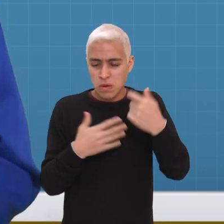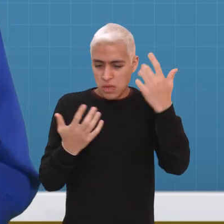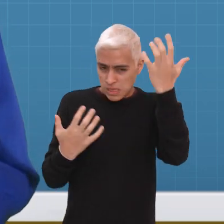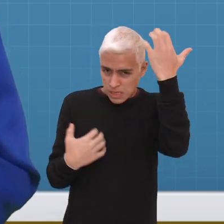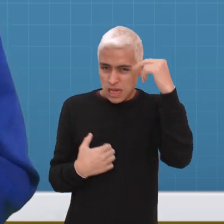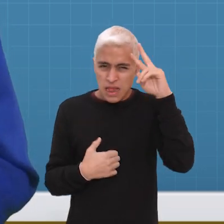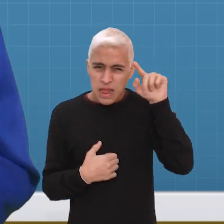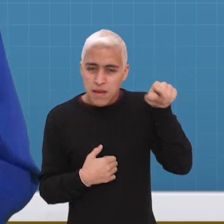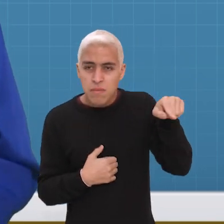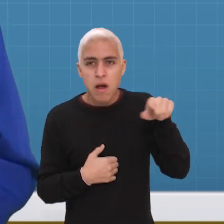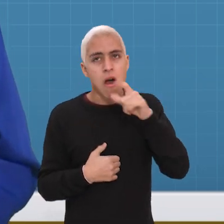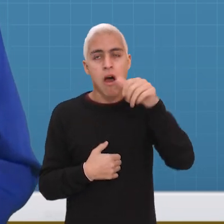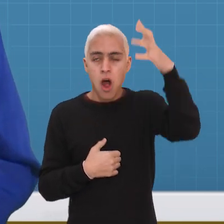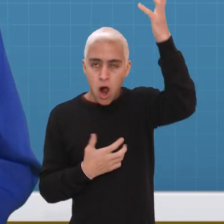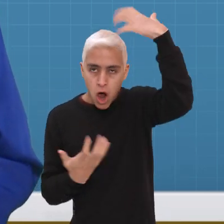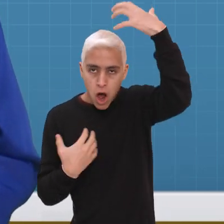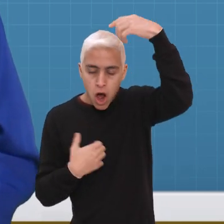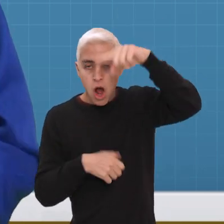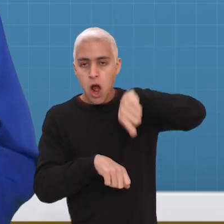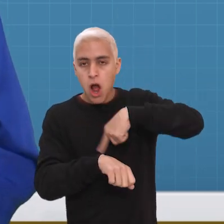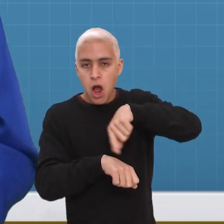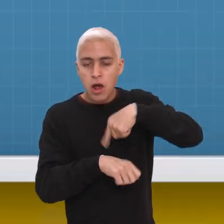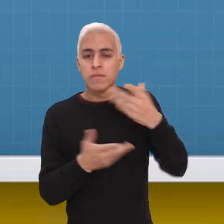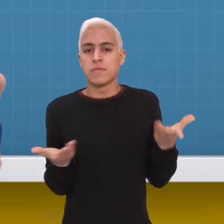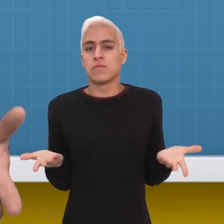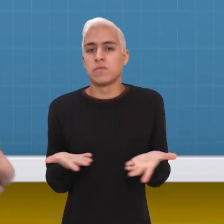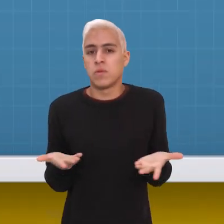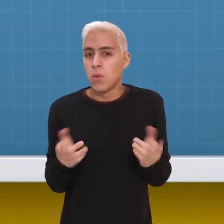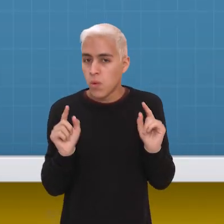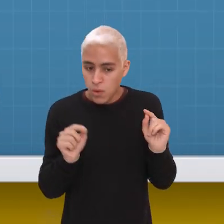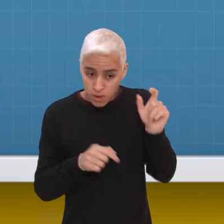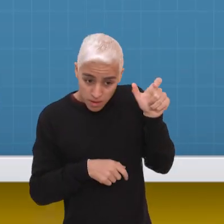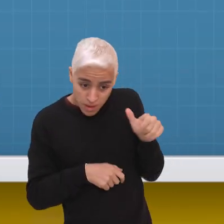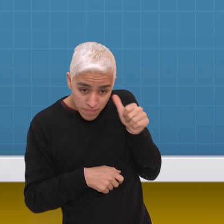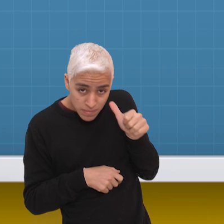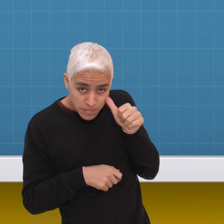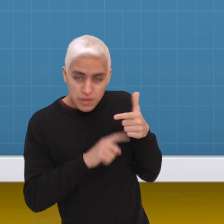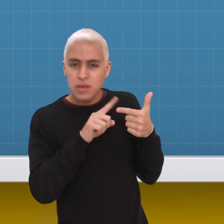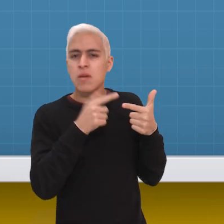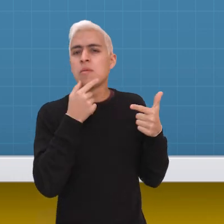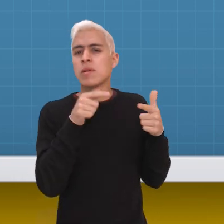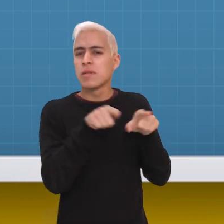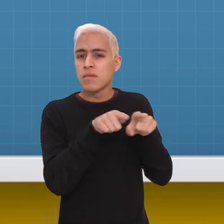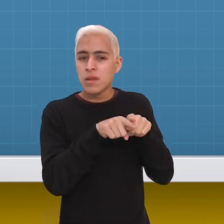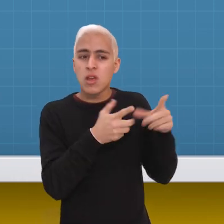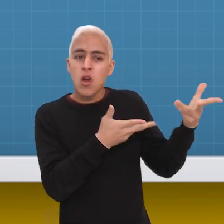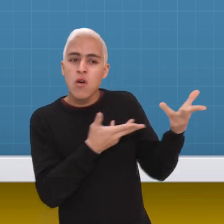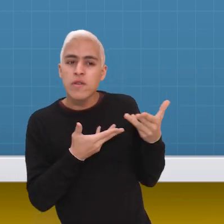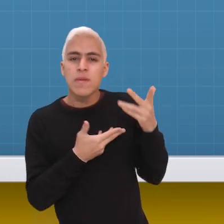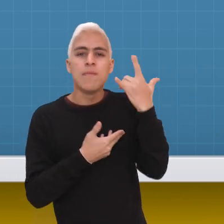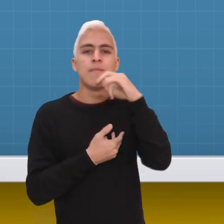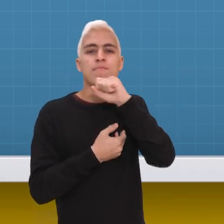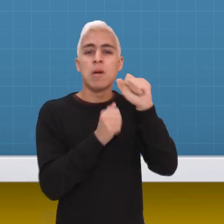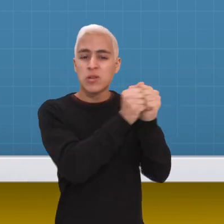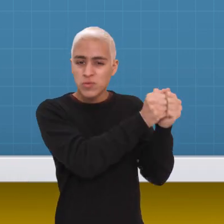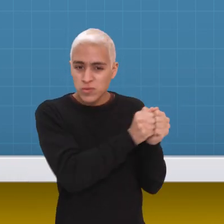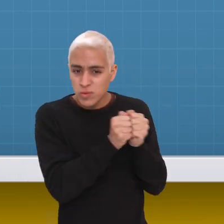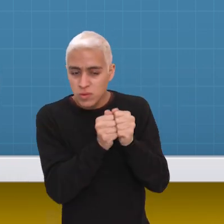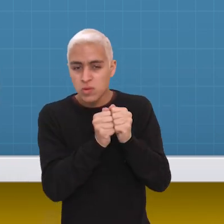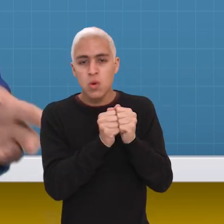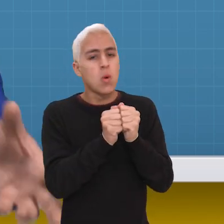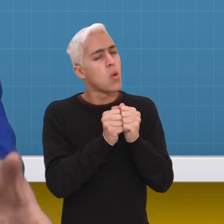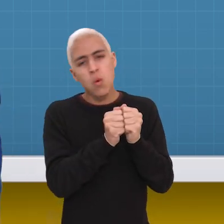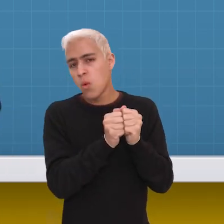ao banho. Lembra que ela gastava muita água? Então, agora a Juliana e o Rafael convidaram seus pais